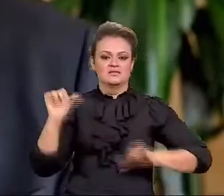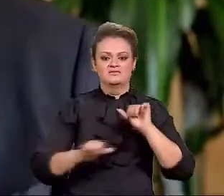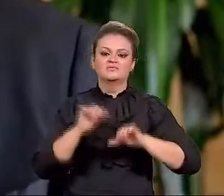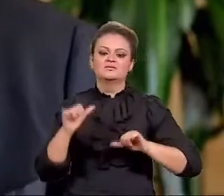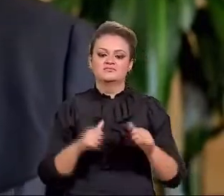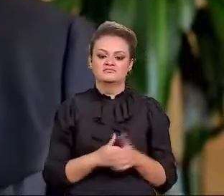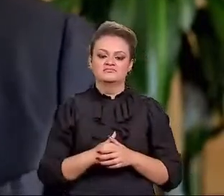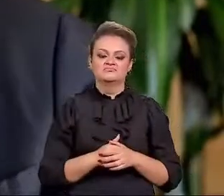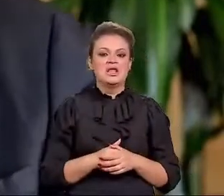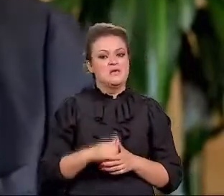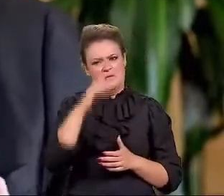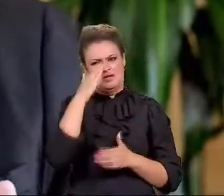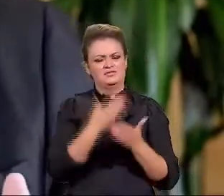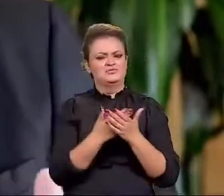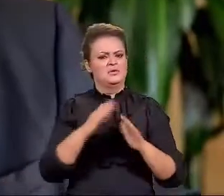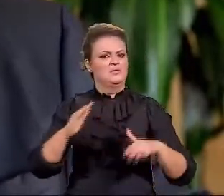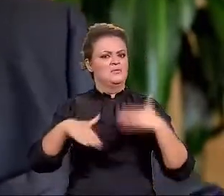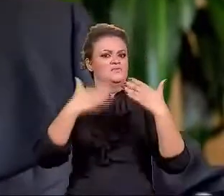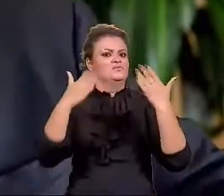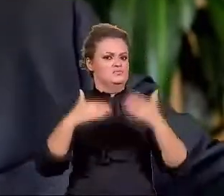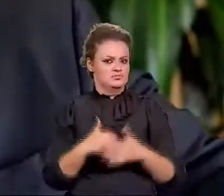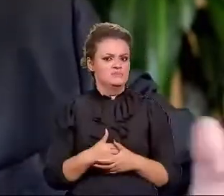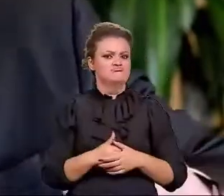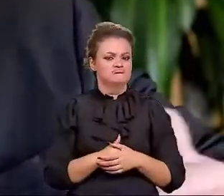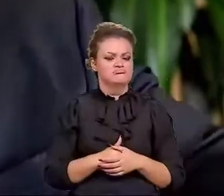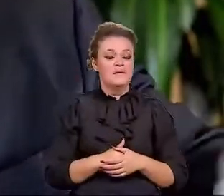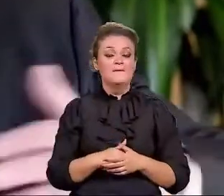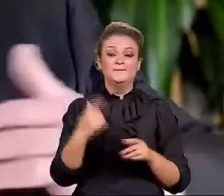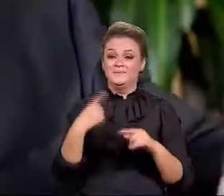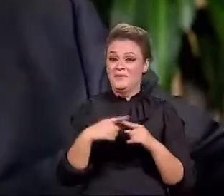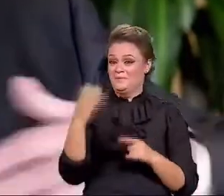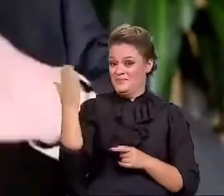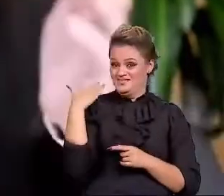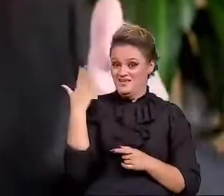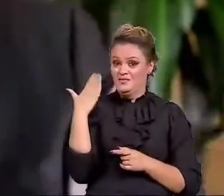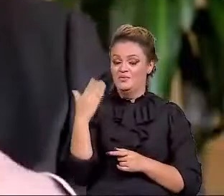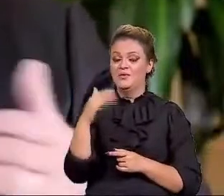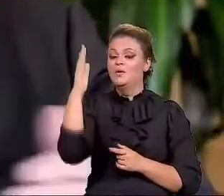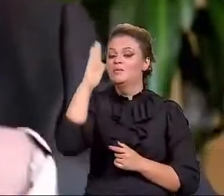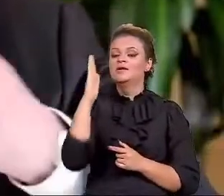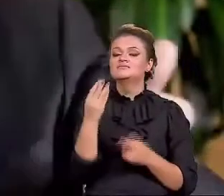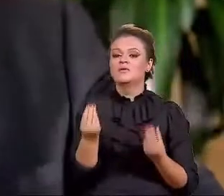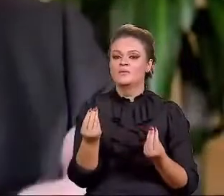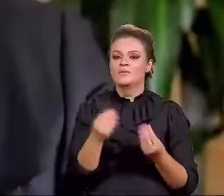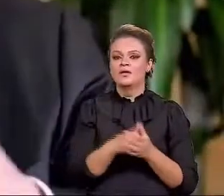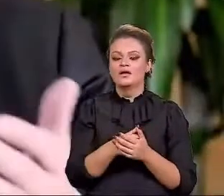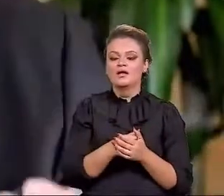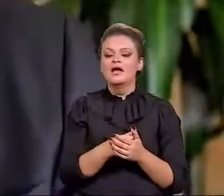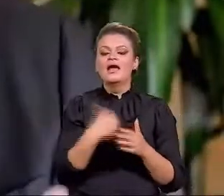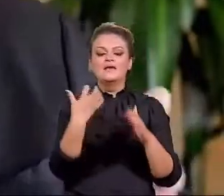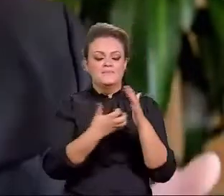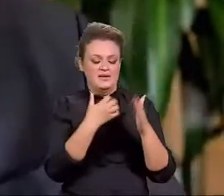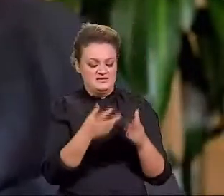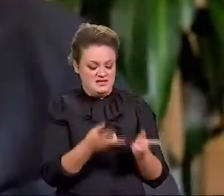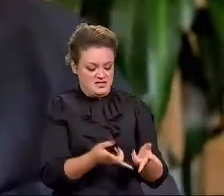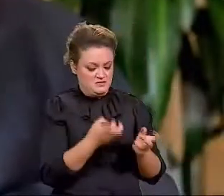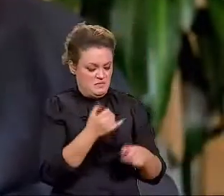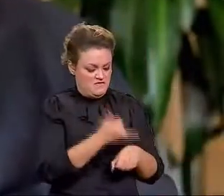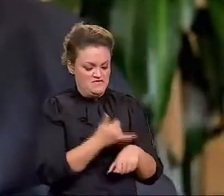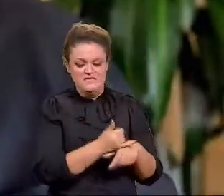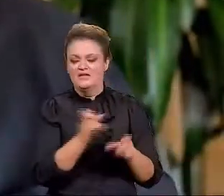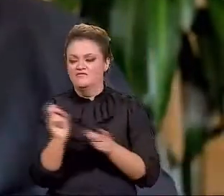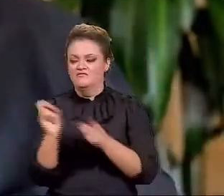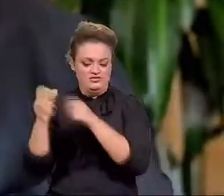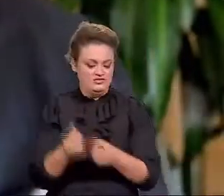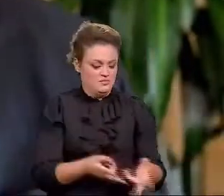discurso, porque antes, você pega no caso do Brasil, as empresas tiram minério e exportam, tiram minério e exportam, tiram minério e exportam e deixam um